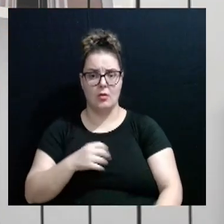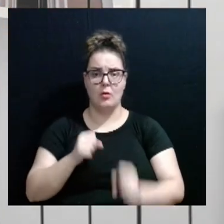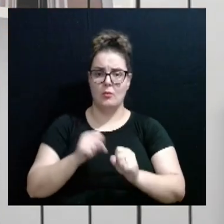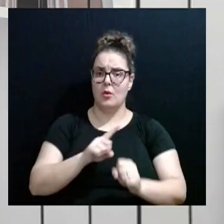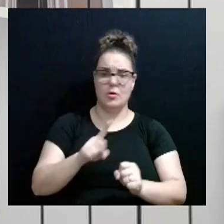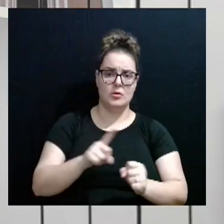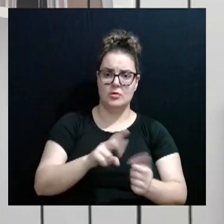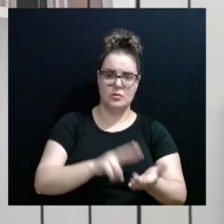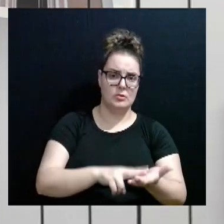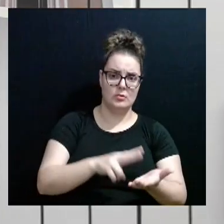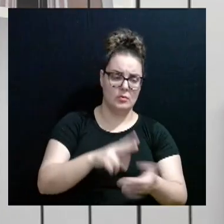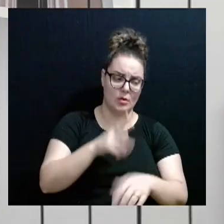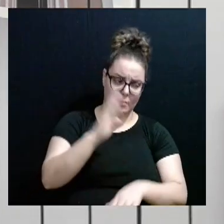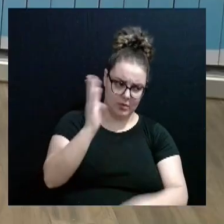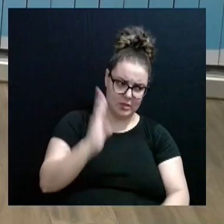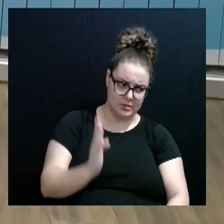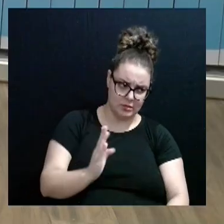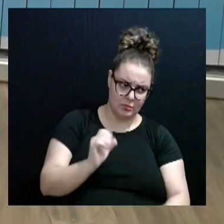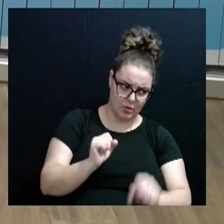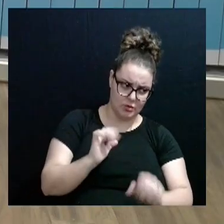Brasil?